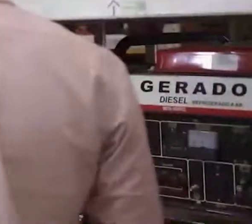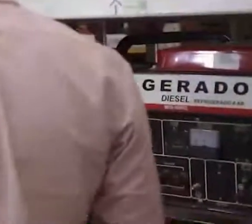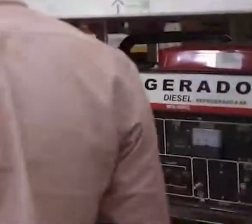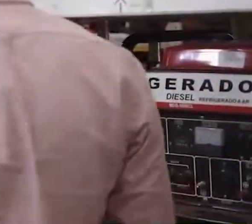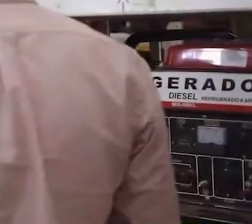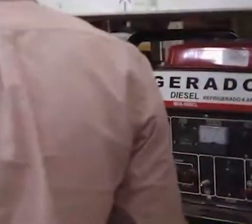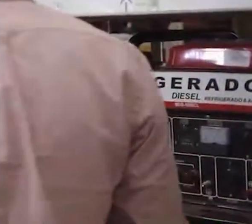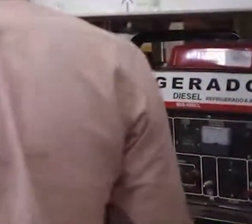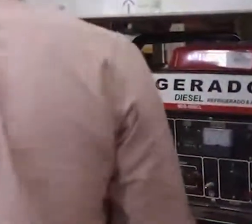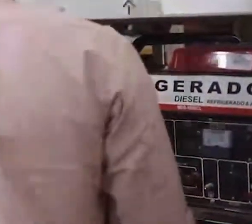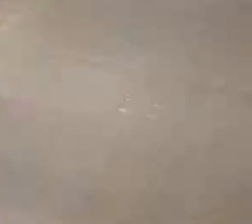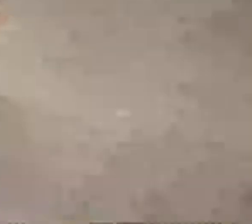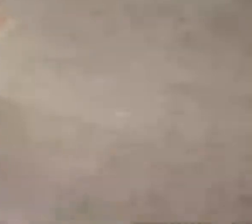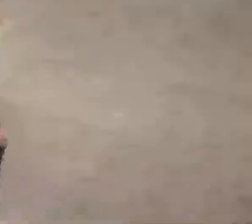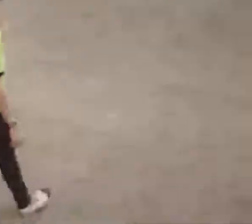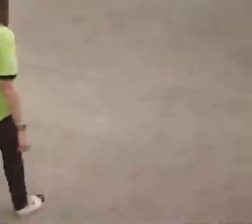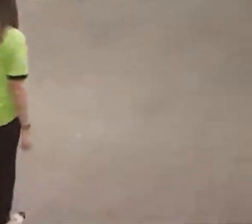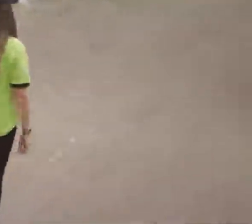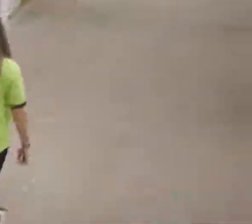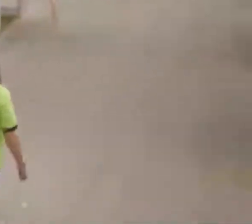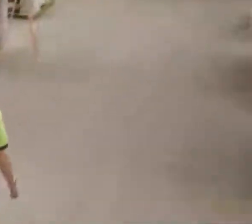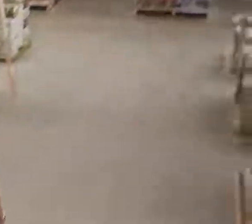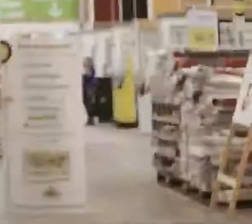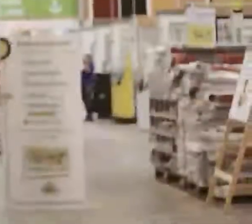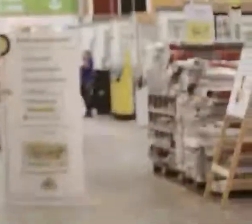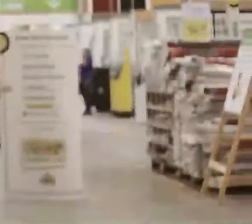que precisar, estou aqui. Tchau. Tchau, tchau.